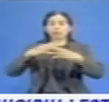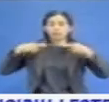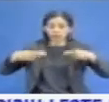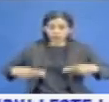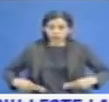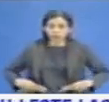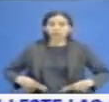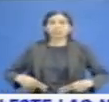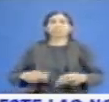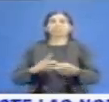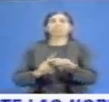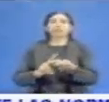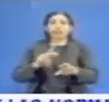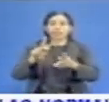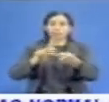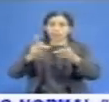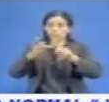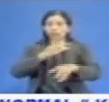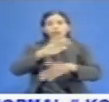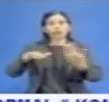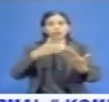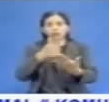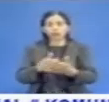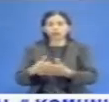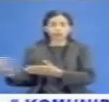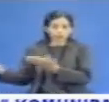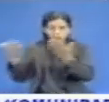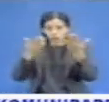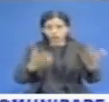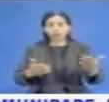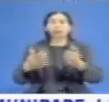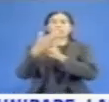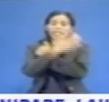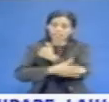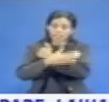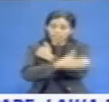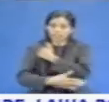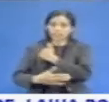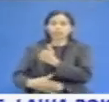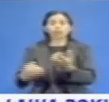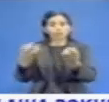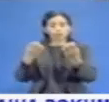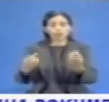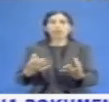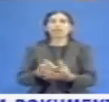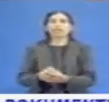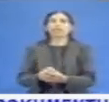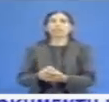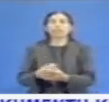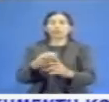Internacional, Haruka de Ona Sessão Humanitário, no Médico Banação Atucida Ruanulo Recinida, Rússia